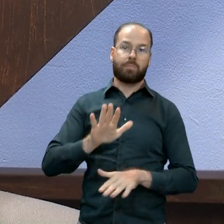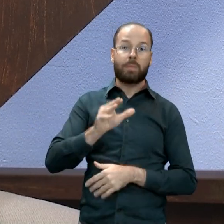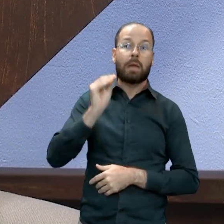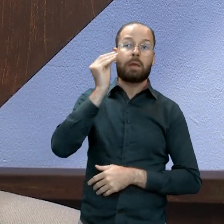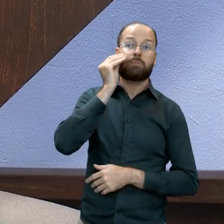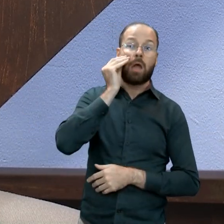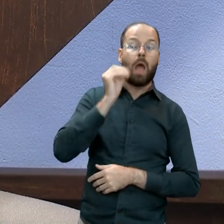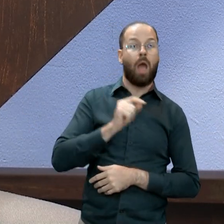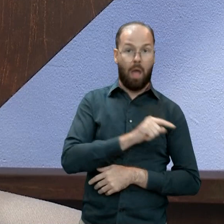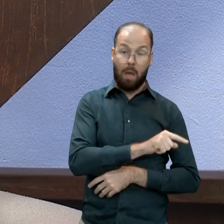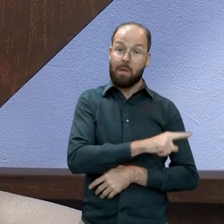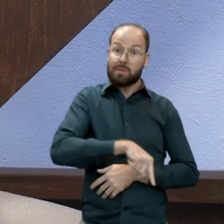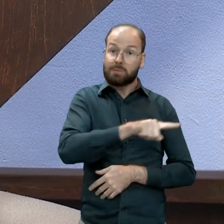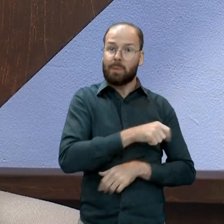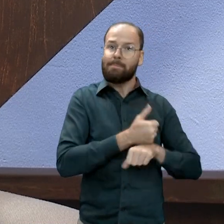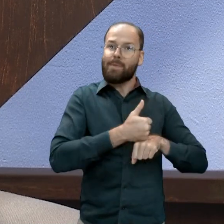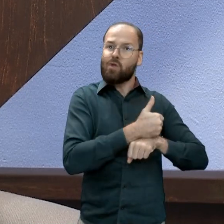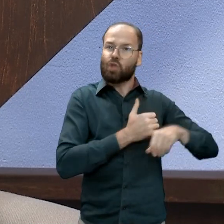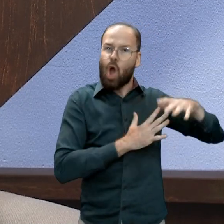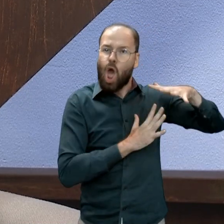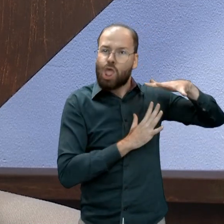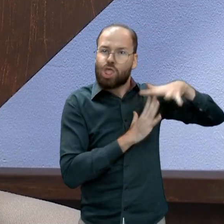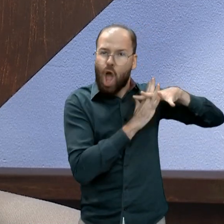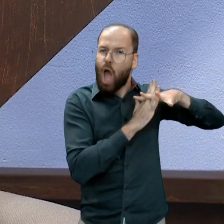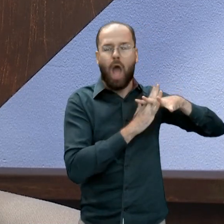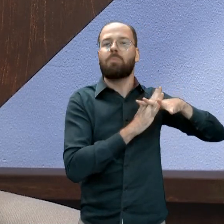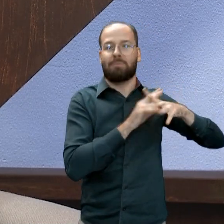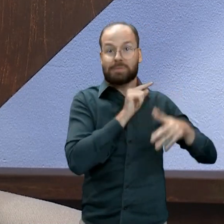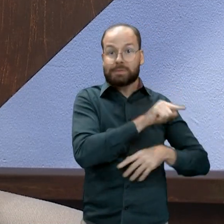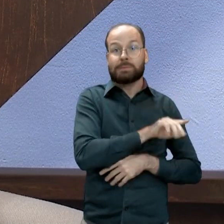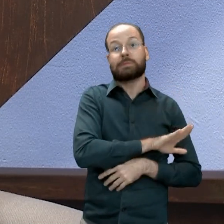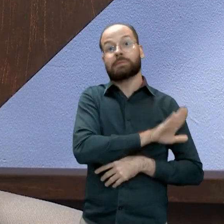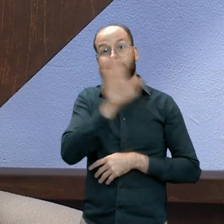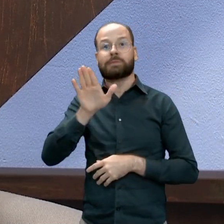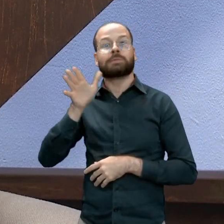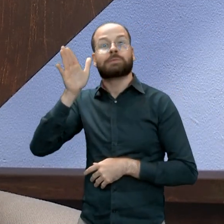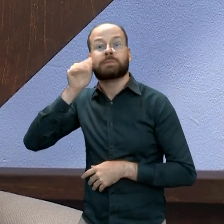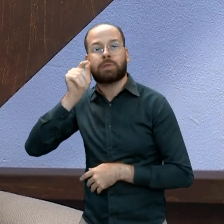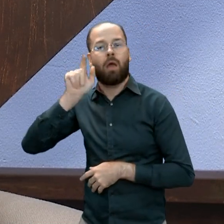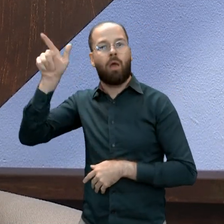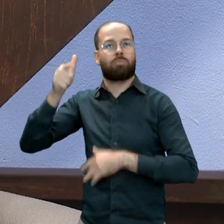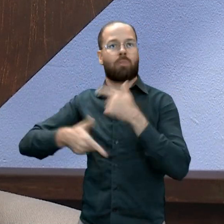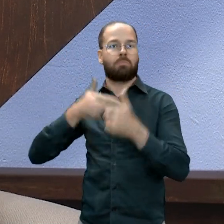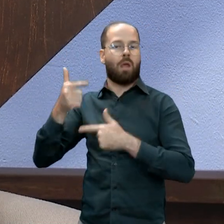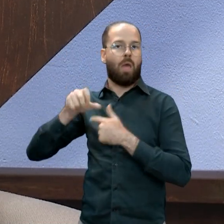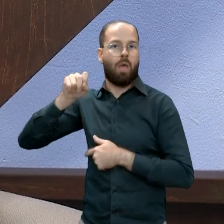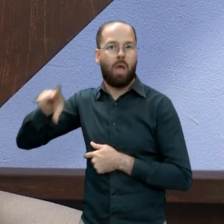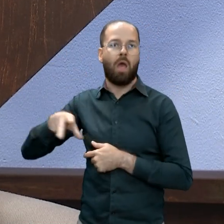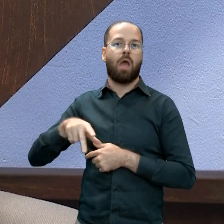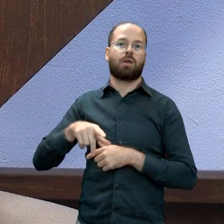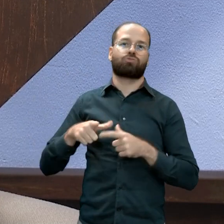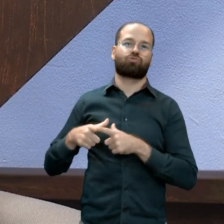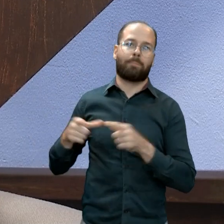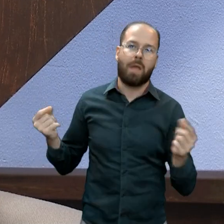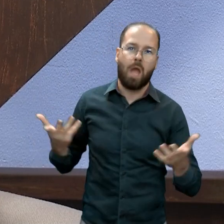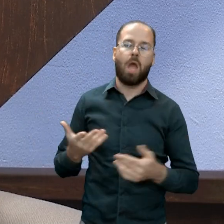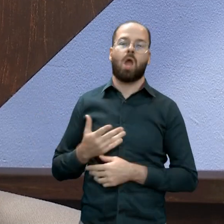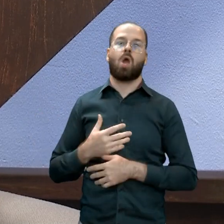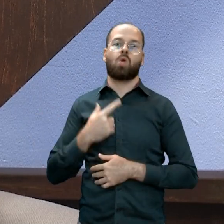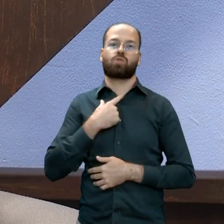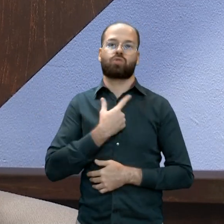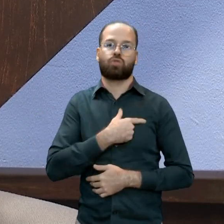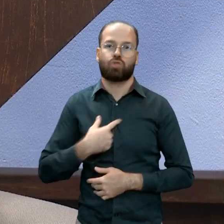no Japão. Será que eu tenho eu não digo nem de oportunidades de emprego ou salariais, eu digo